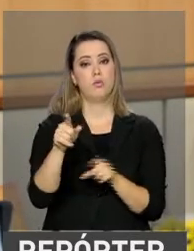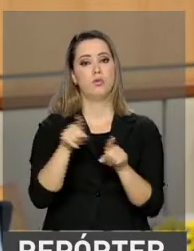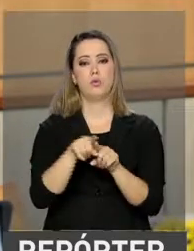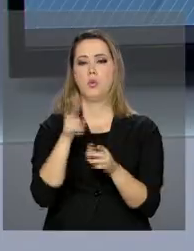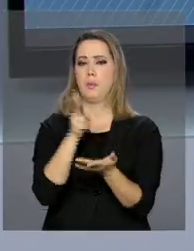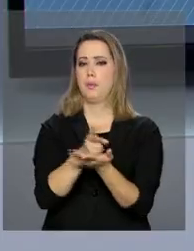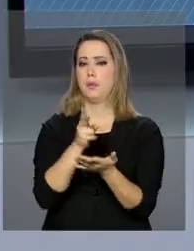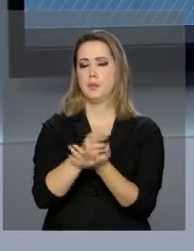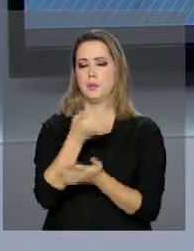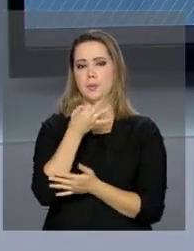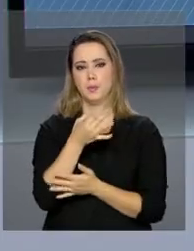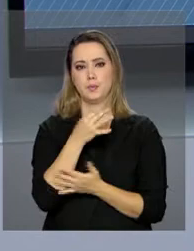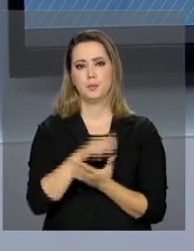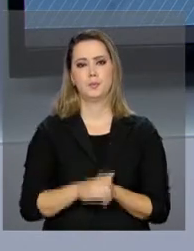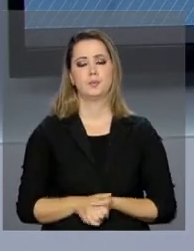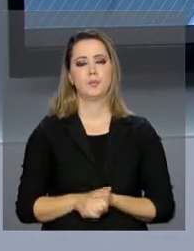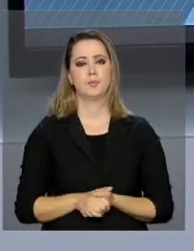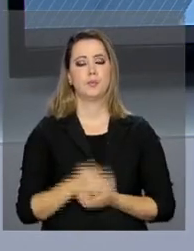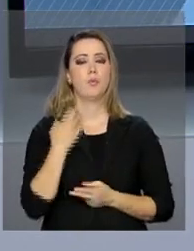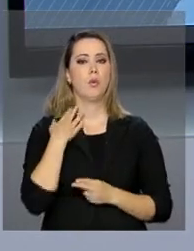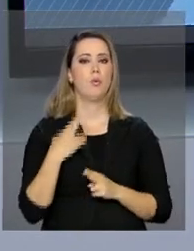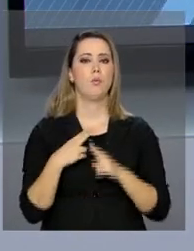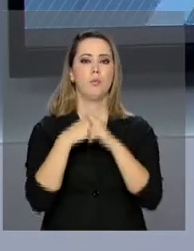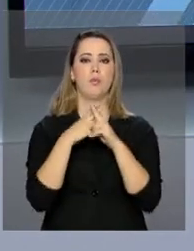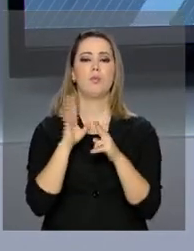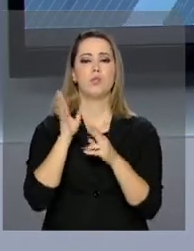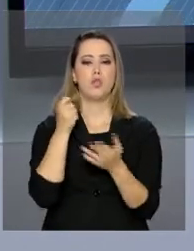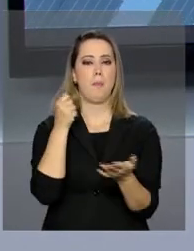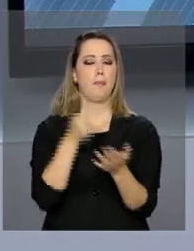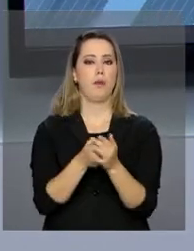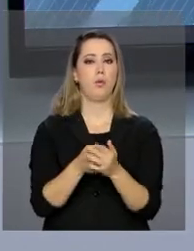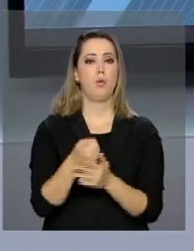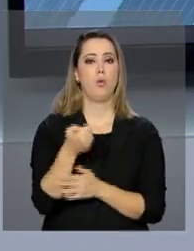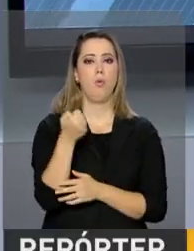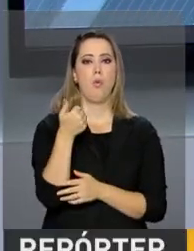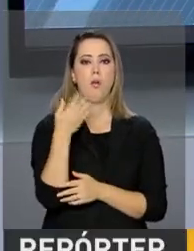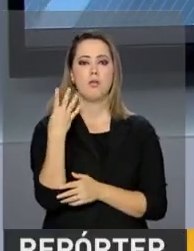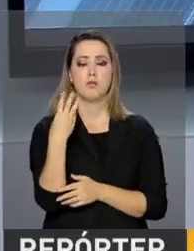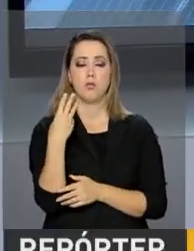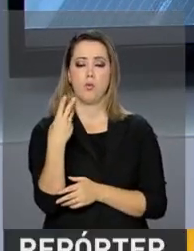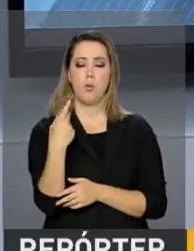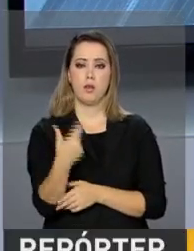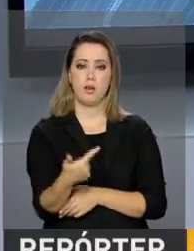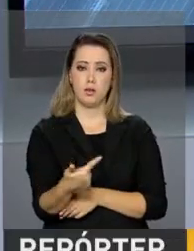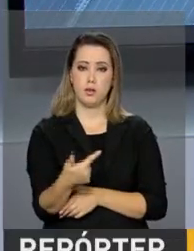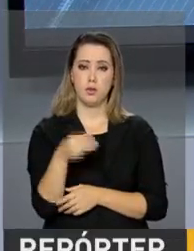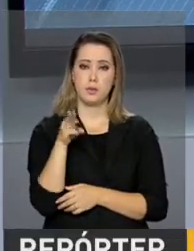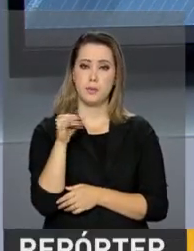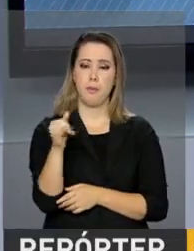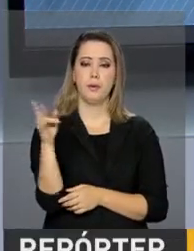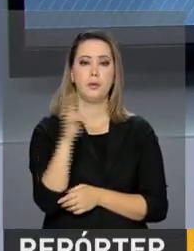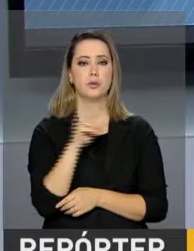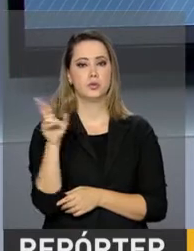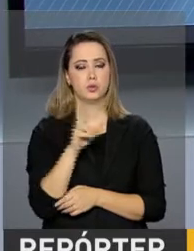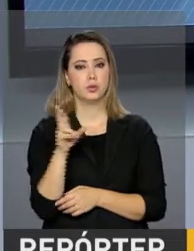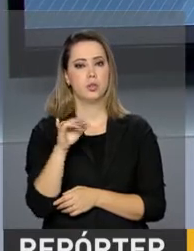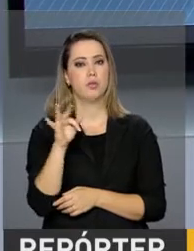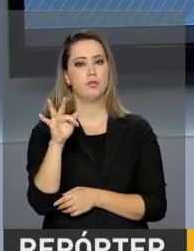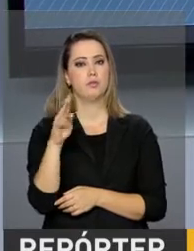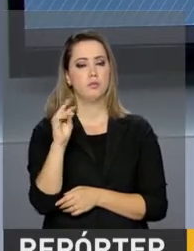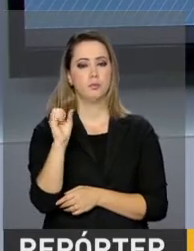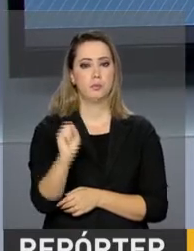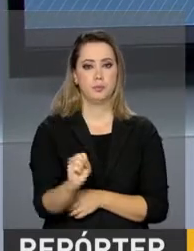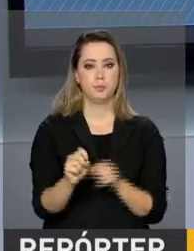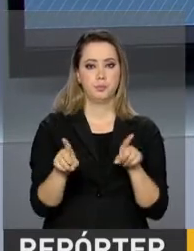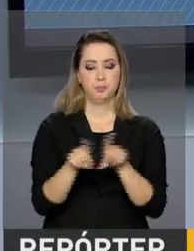coisa a caixa econômica federal já pagou quase 42 bilhões de reais das contas inativas do fgts